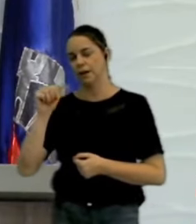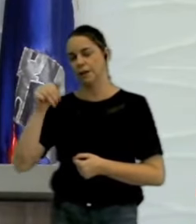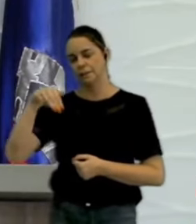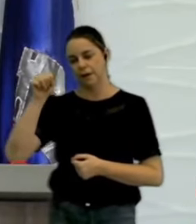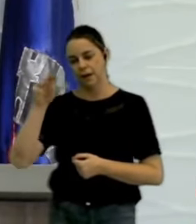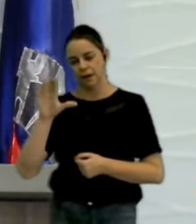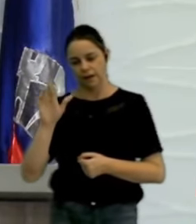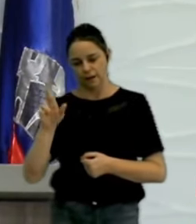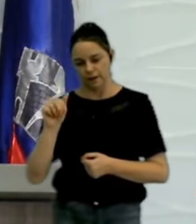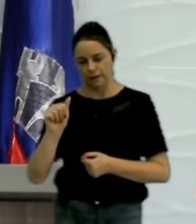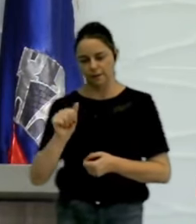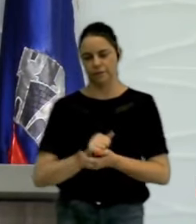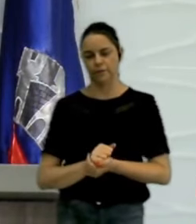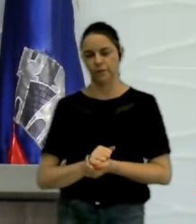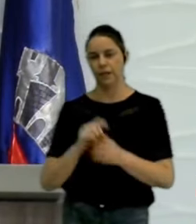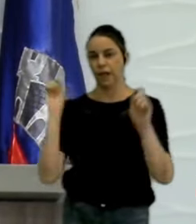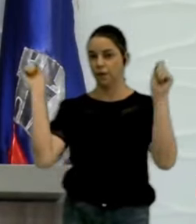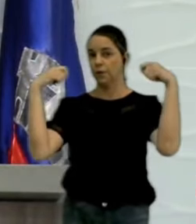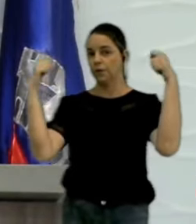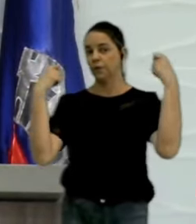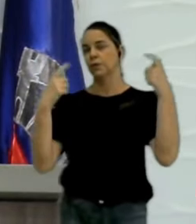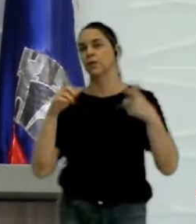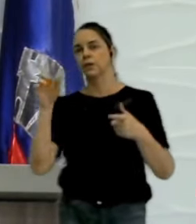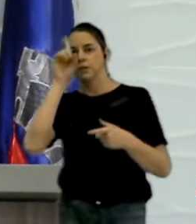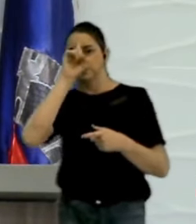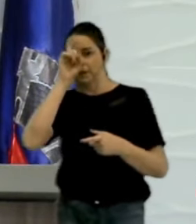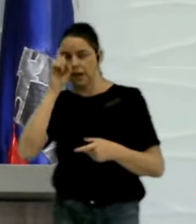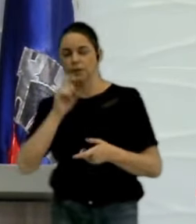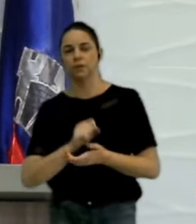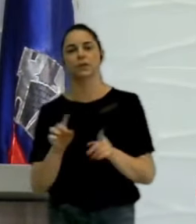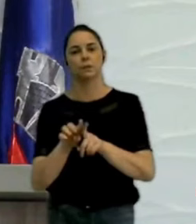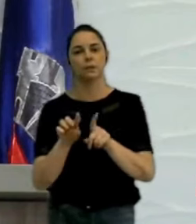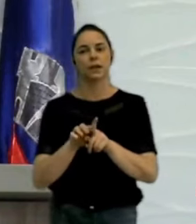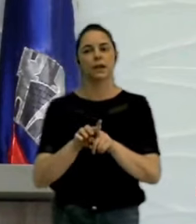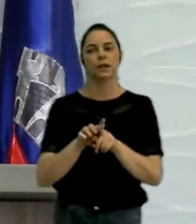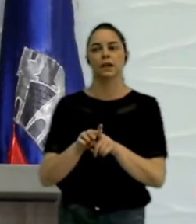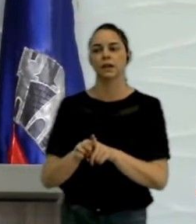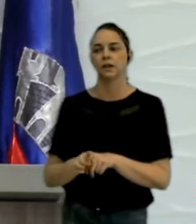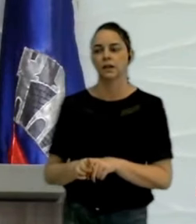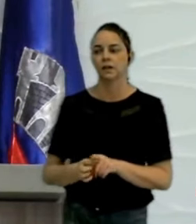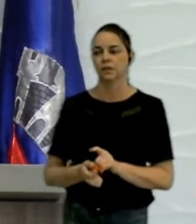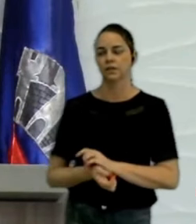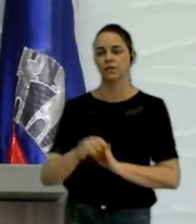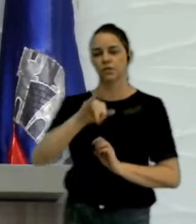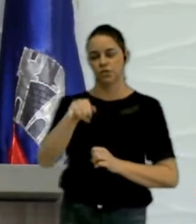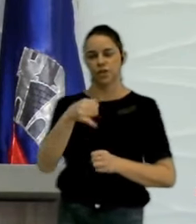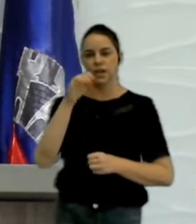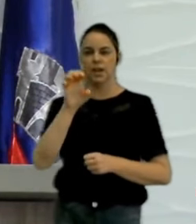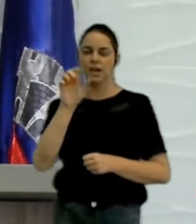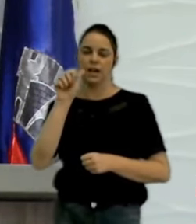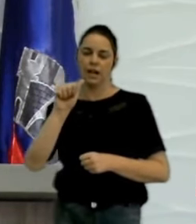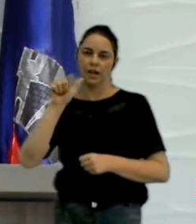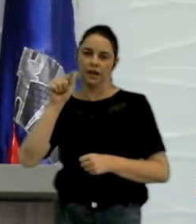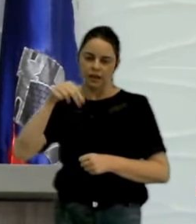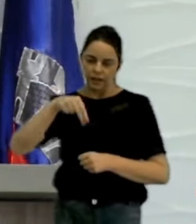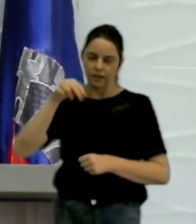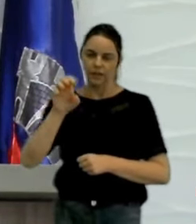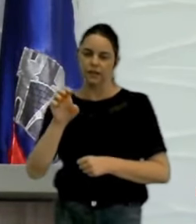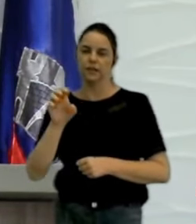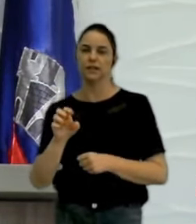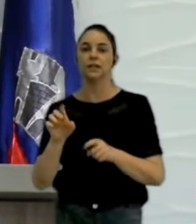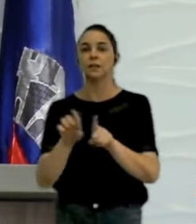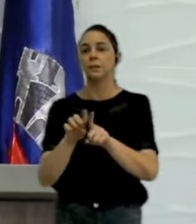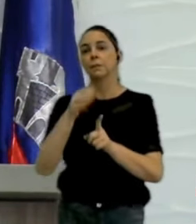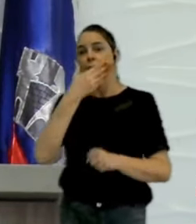né, o regional. A Jeane Barbosa, né? Foi homenageada pelo prefeito e pelo deputado na segunda-feira. A seu pai,